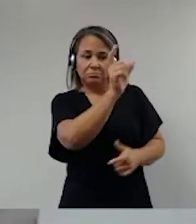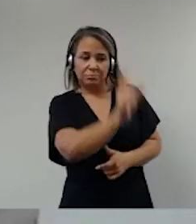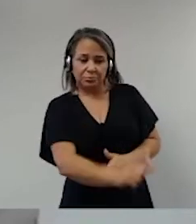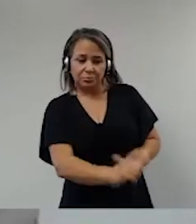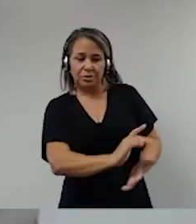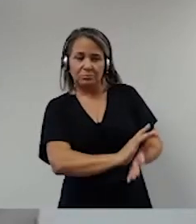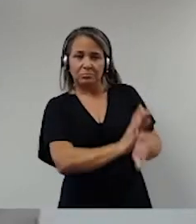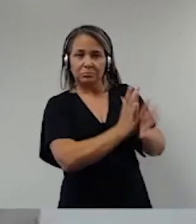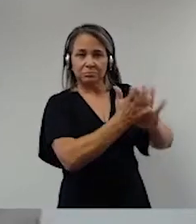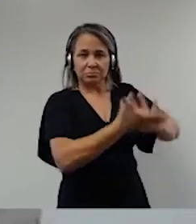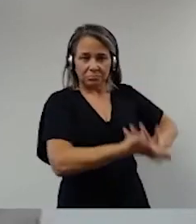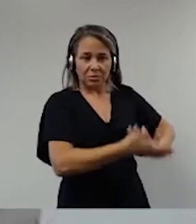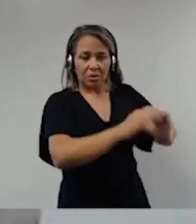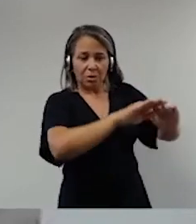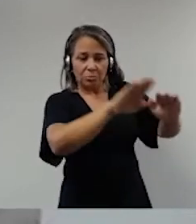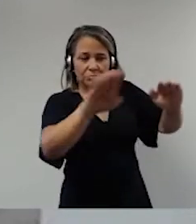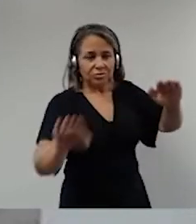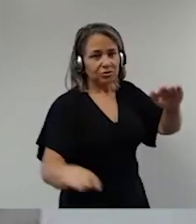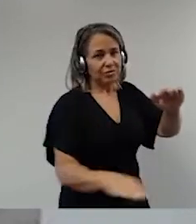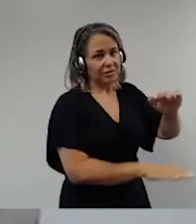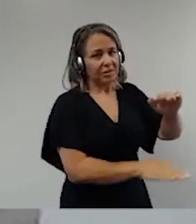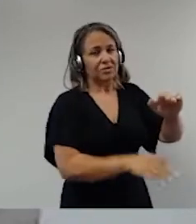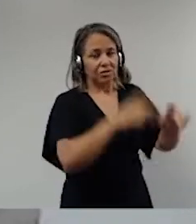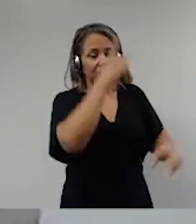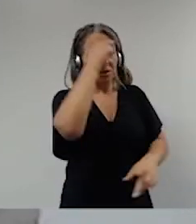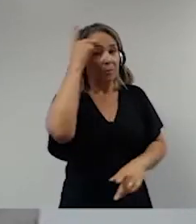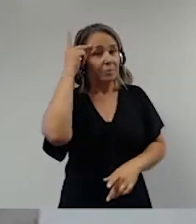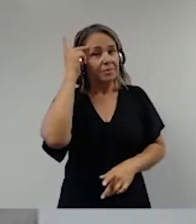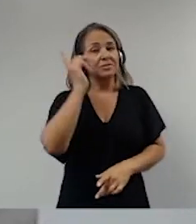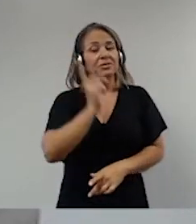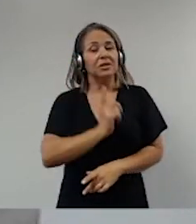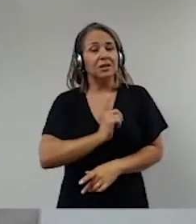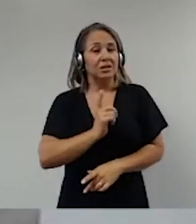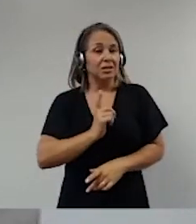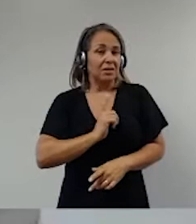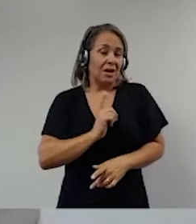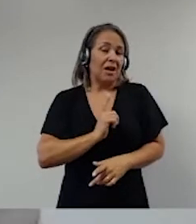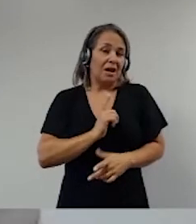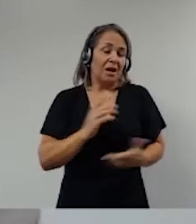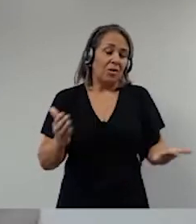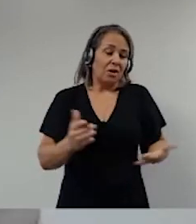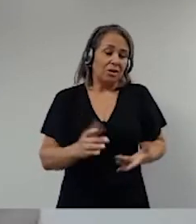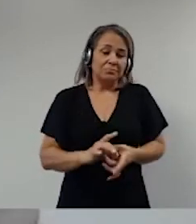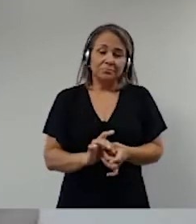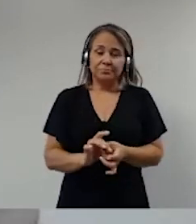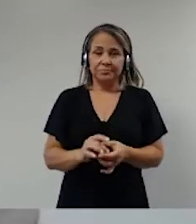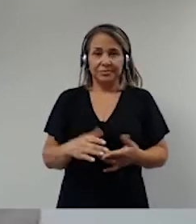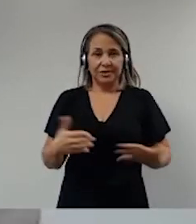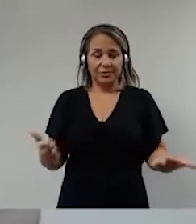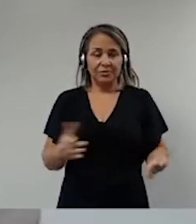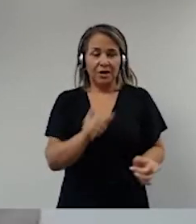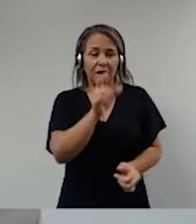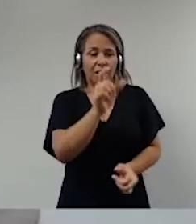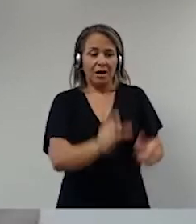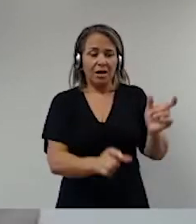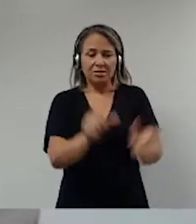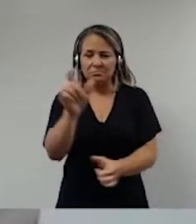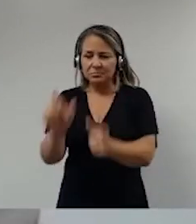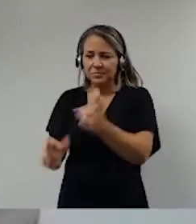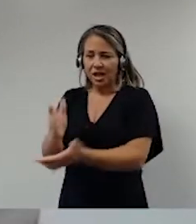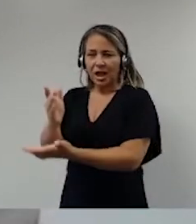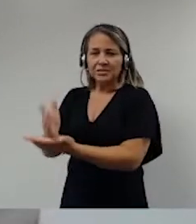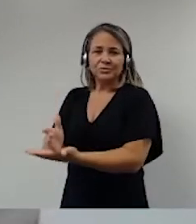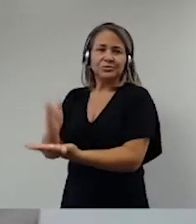de desvantagem é uma pessoa que está submetida a divisões